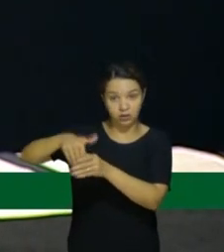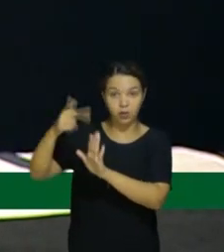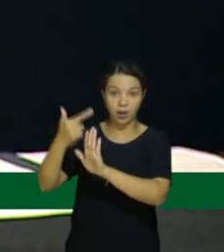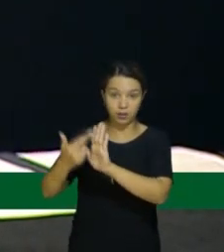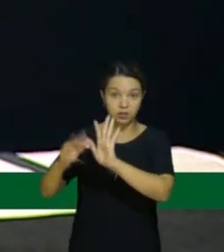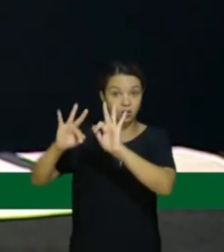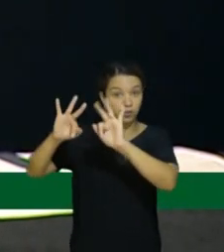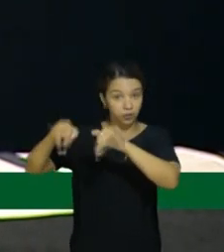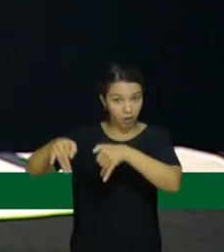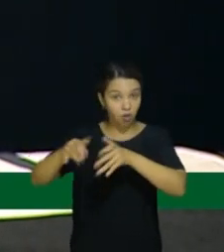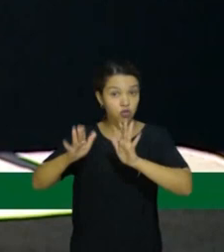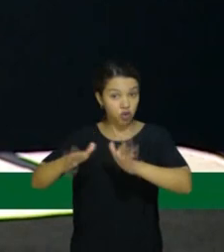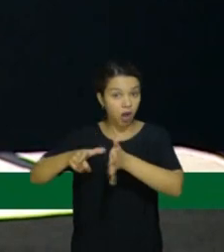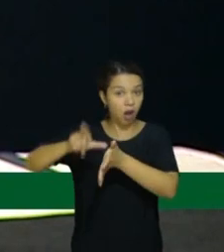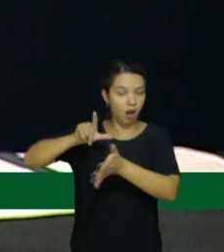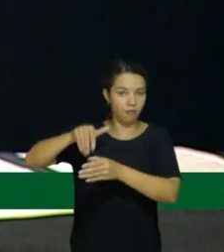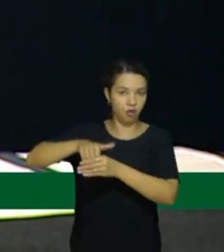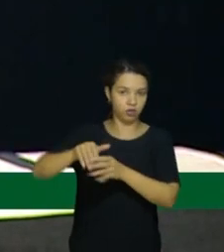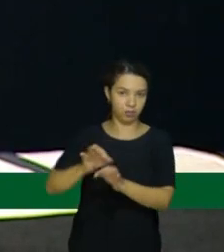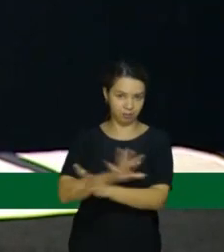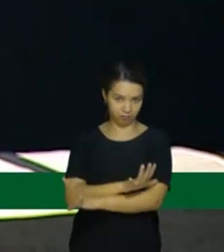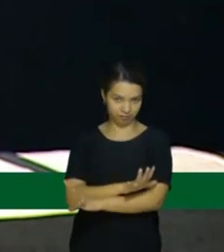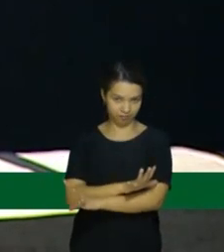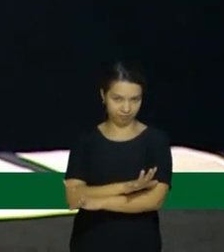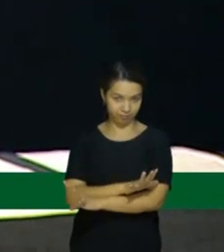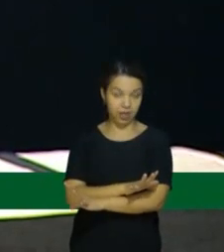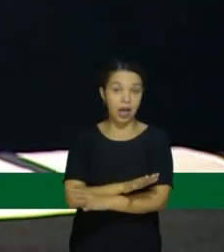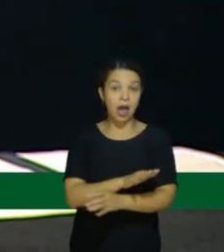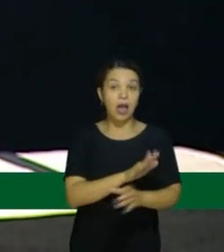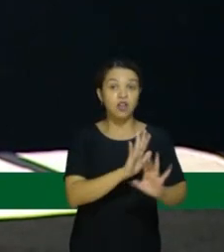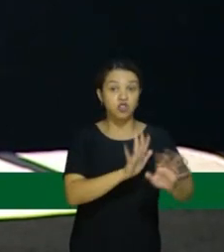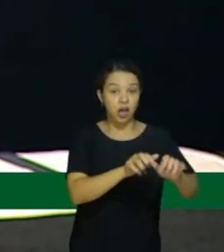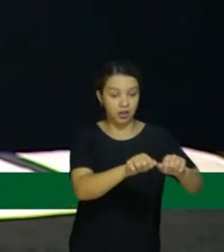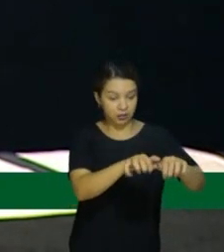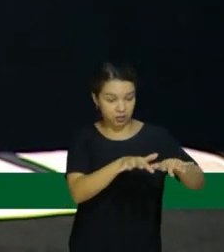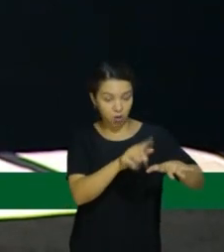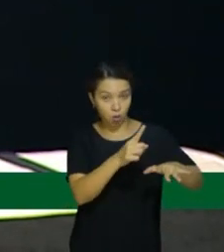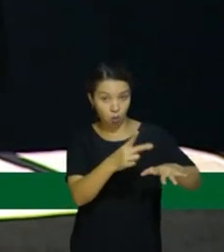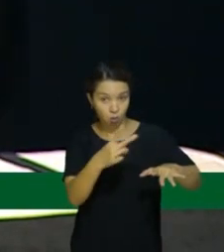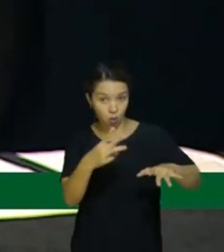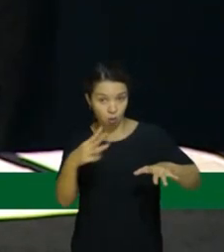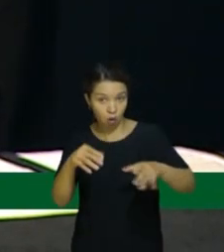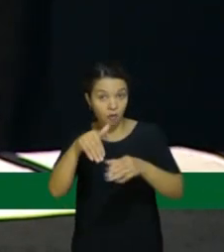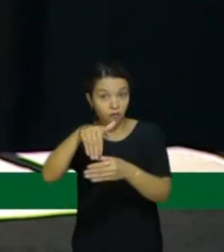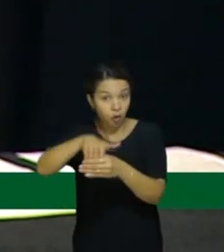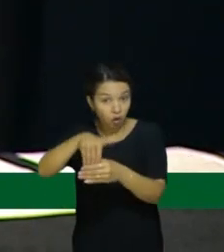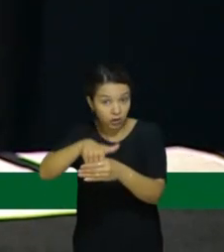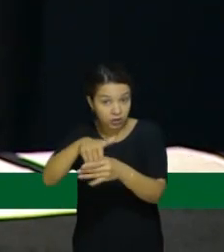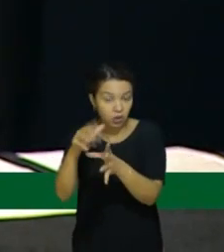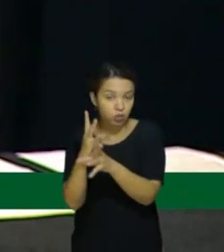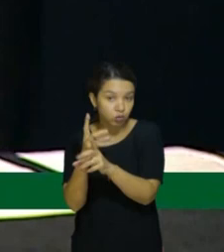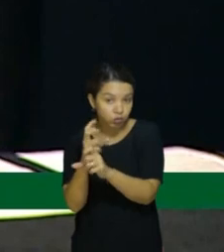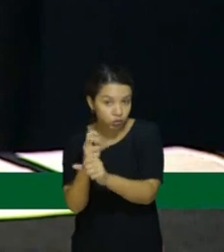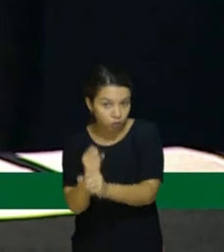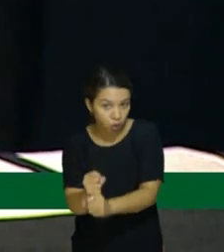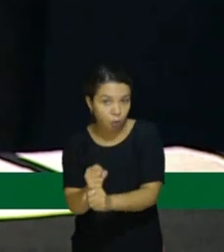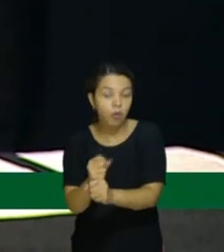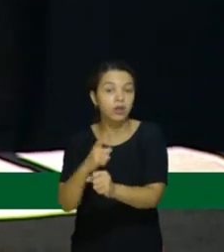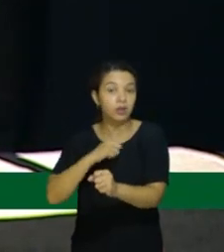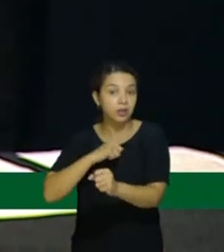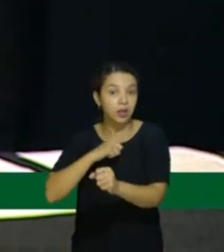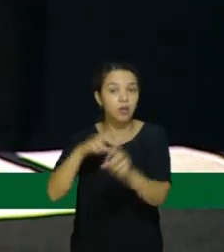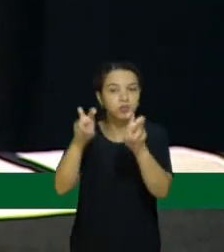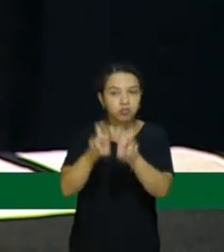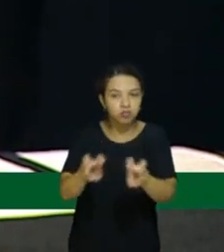após a finalização da sessão as votações e presenças dos deputados ficam disponíveis no portal da